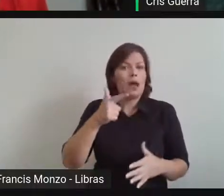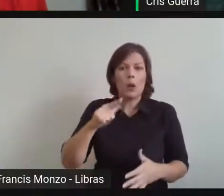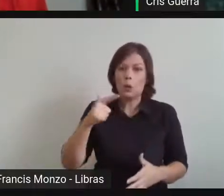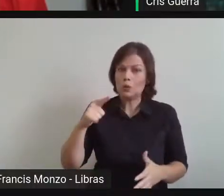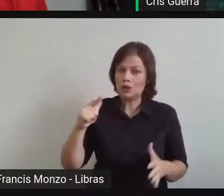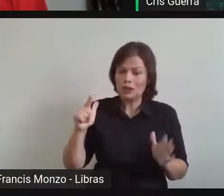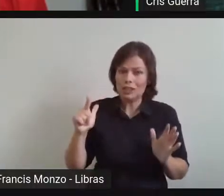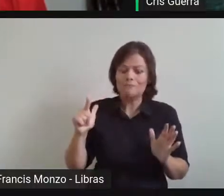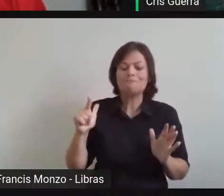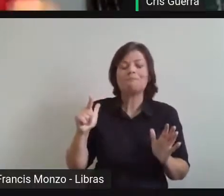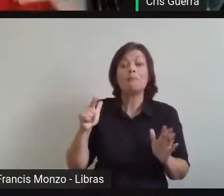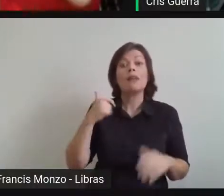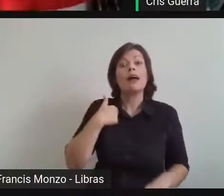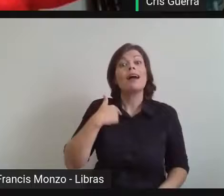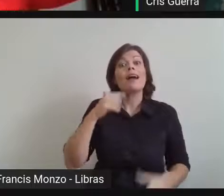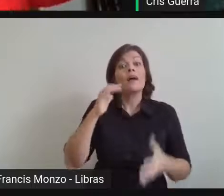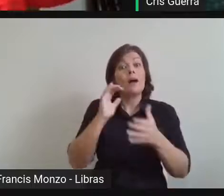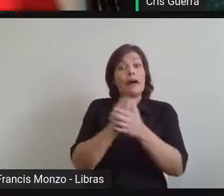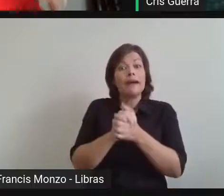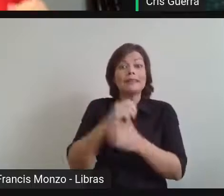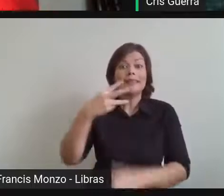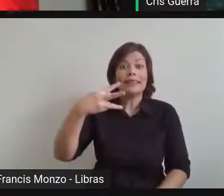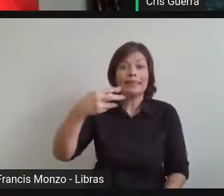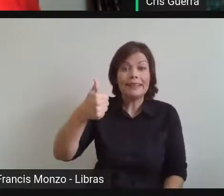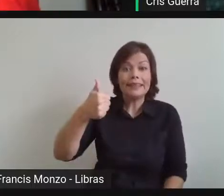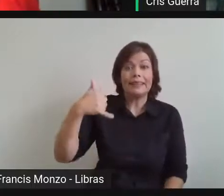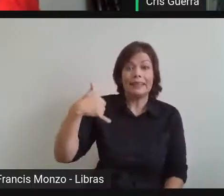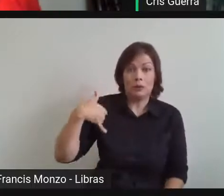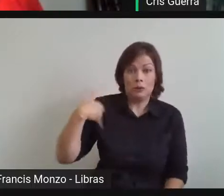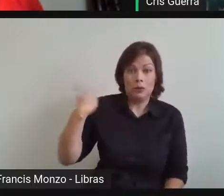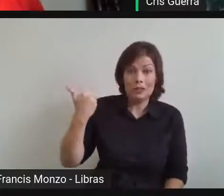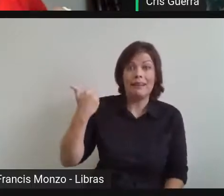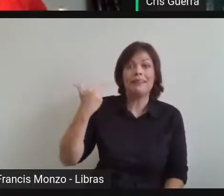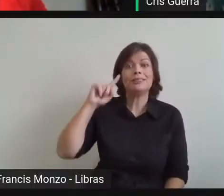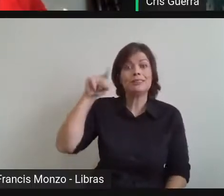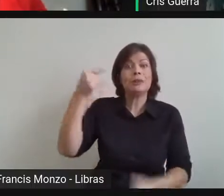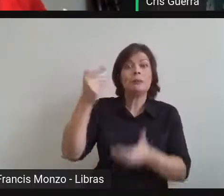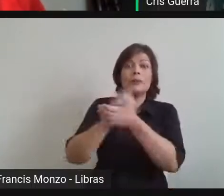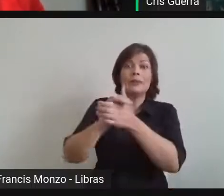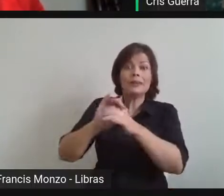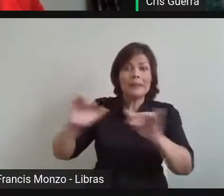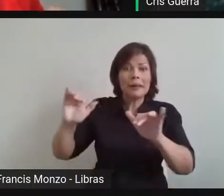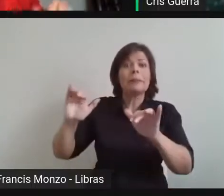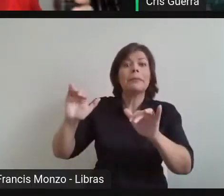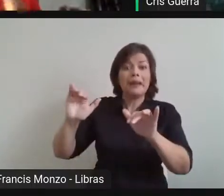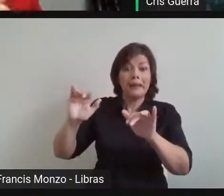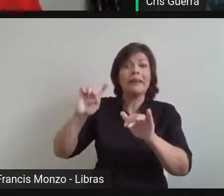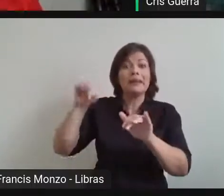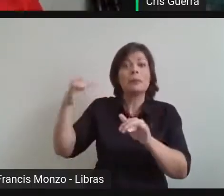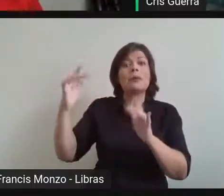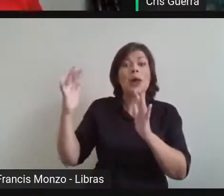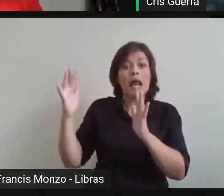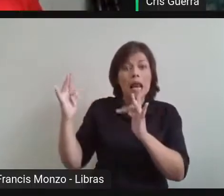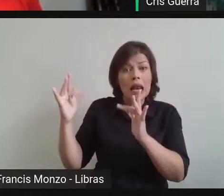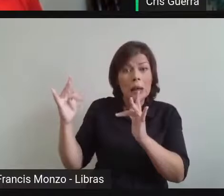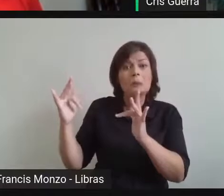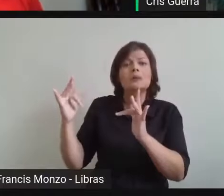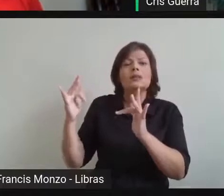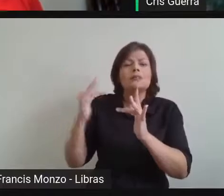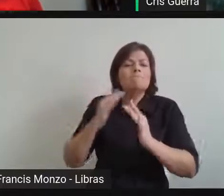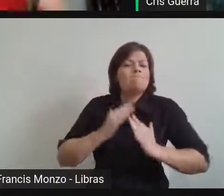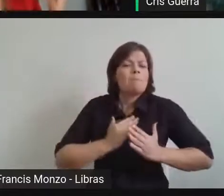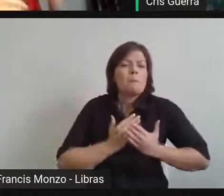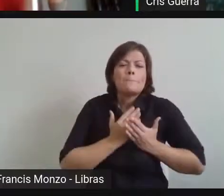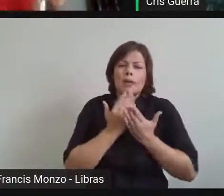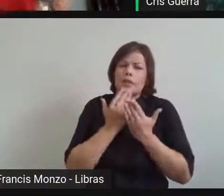com 31, que eu ia me separar, que eu ia não casar de novo, mas ter ter uma paixão, e que eu